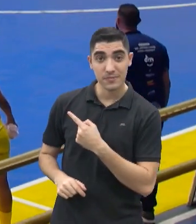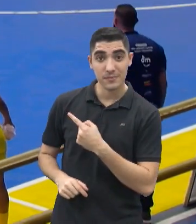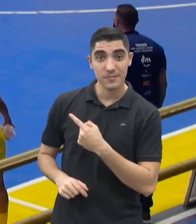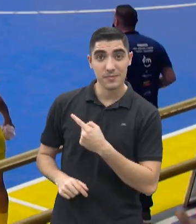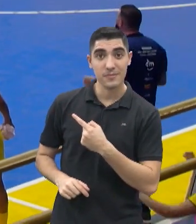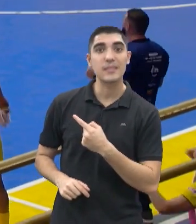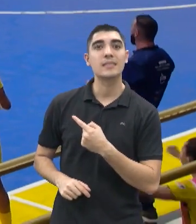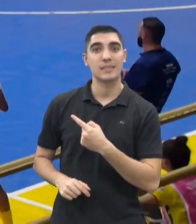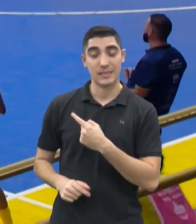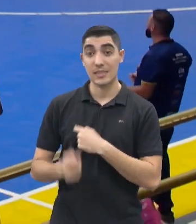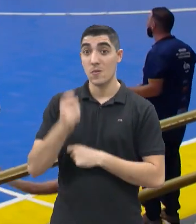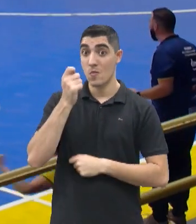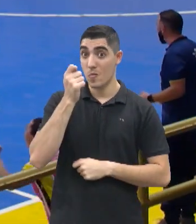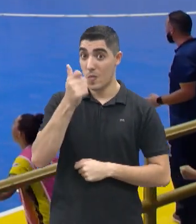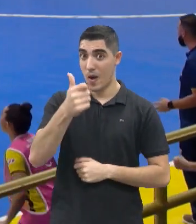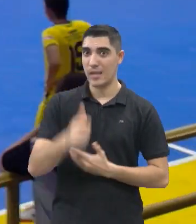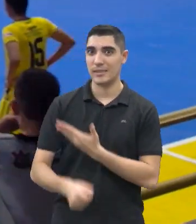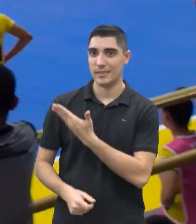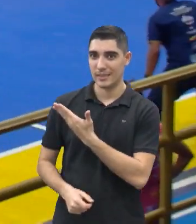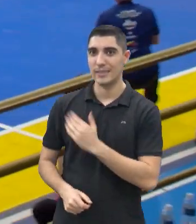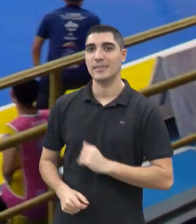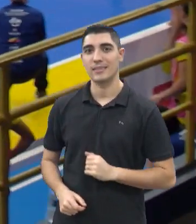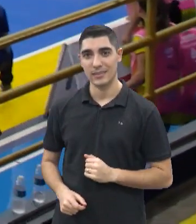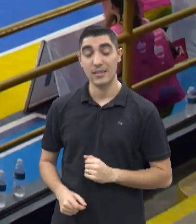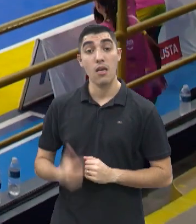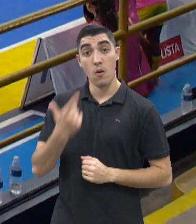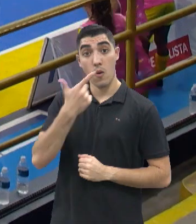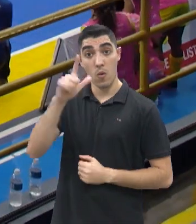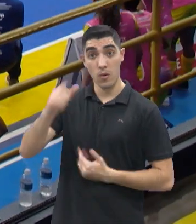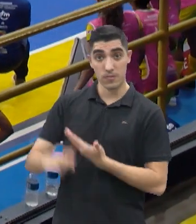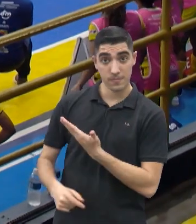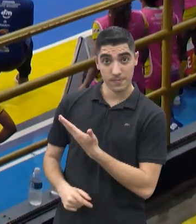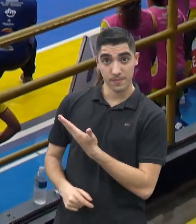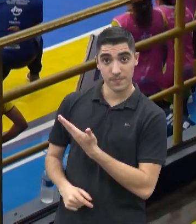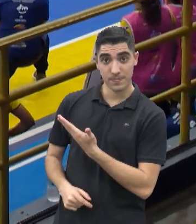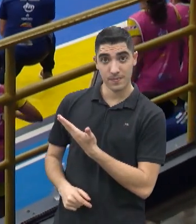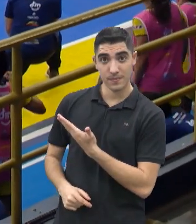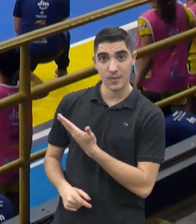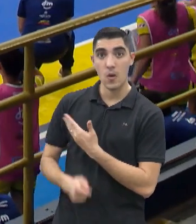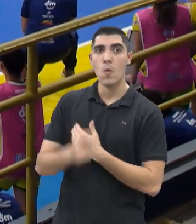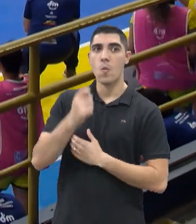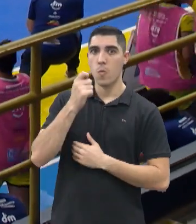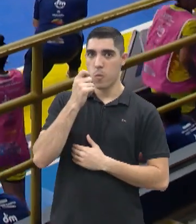foi providencial nessa jogada. E nessa, a bola passou perto.